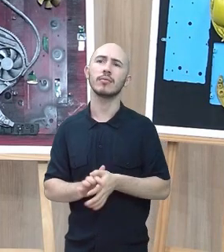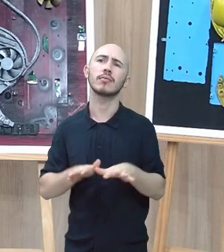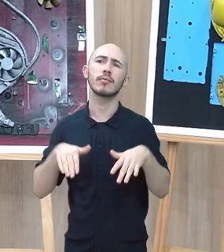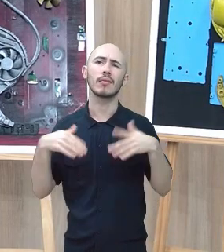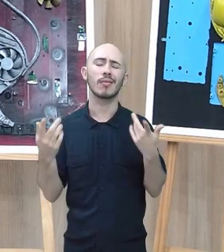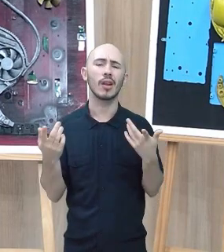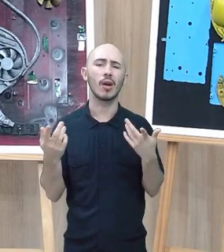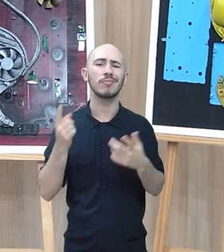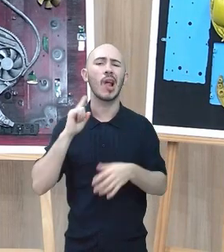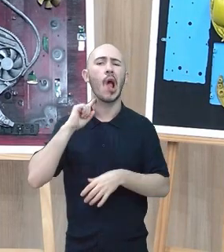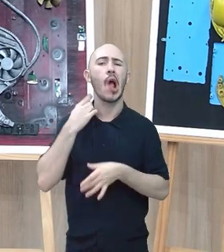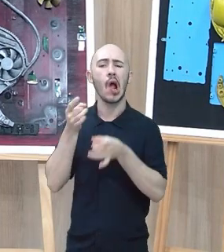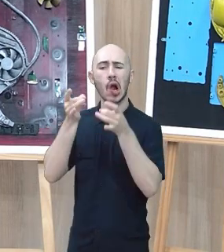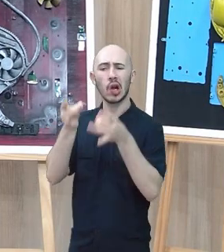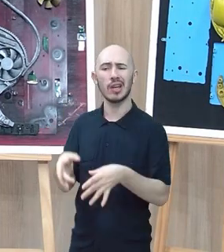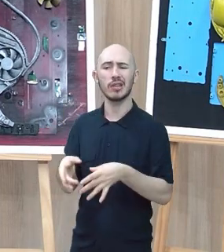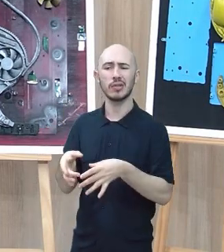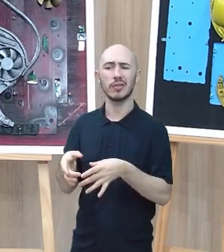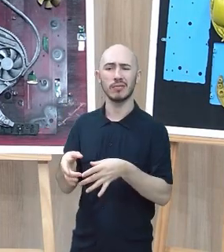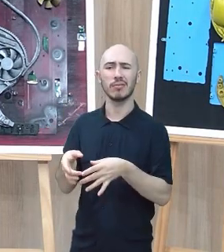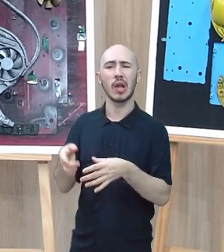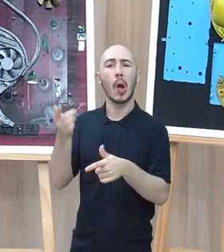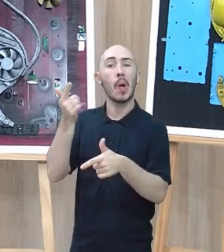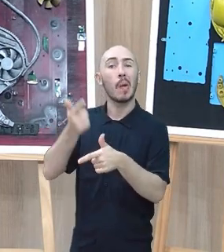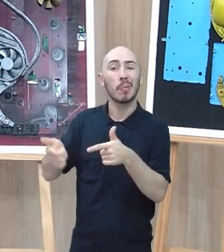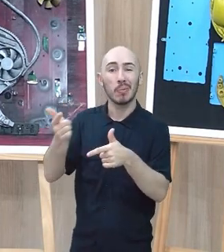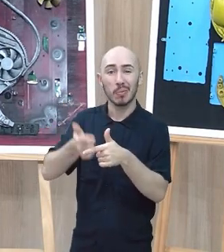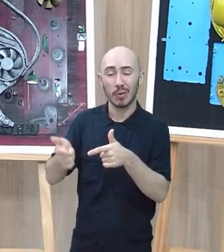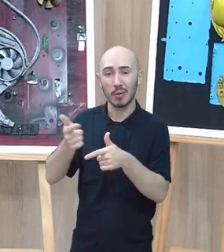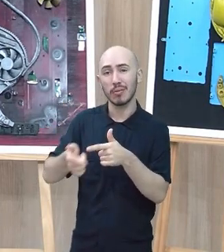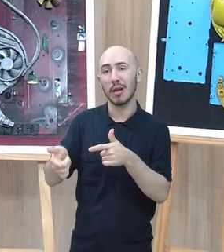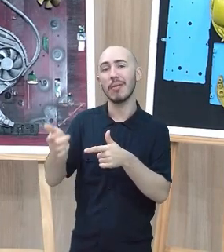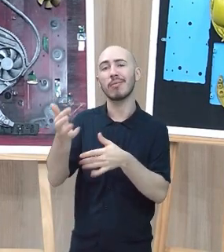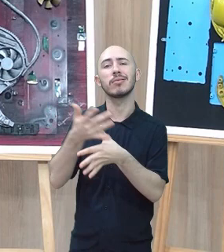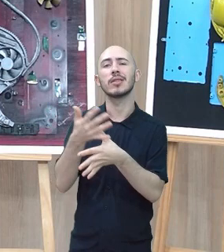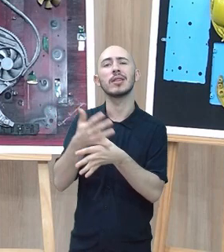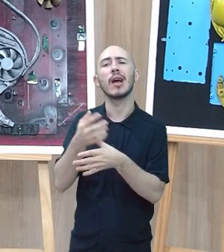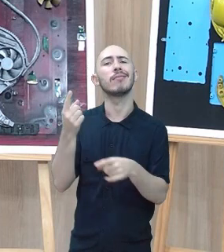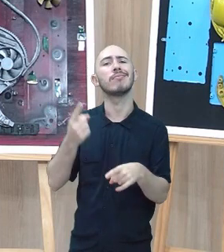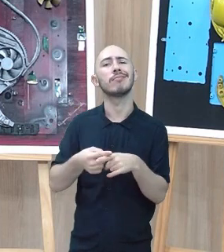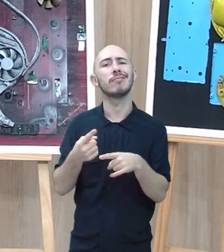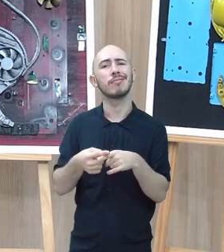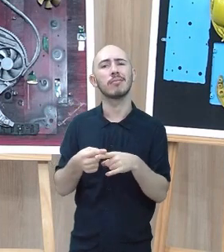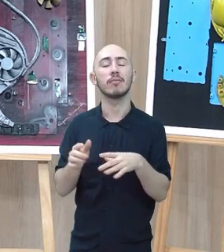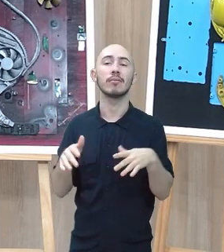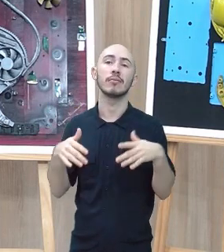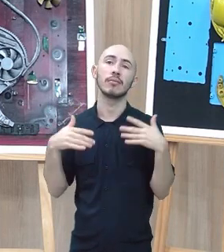lixo é um dos maiores problemas urbanos, né? Porque é um problema tão atual.